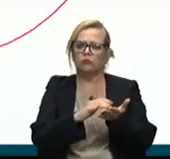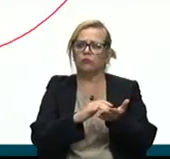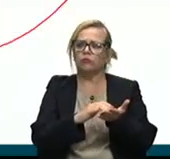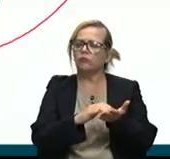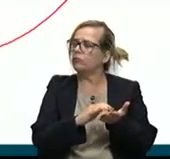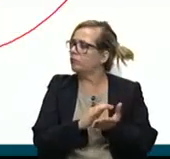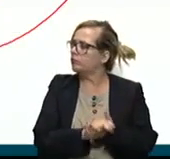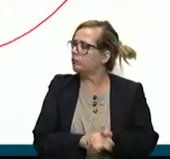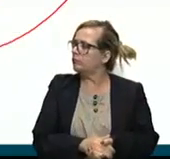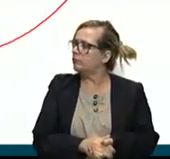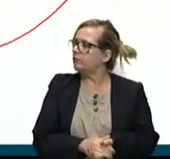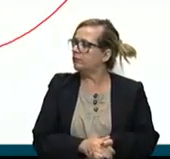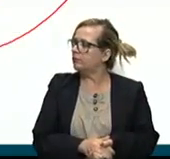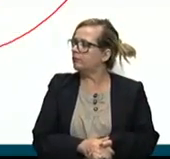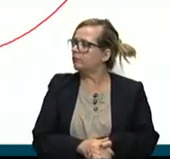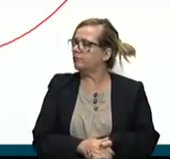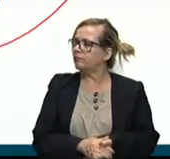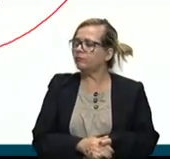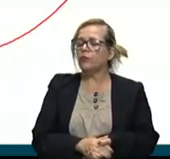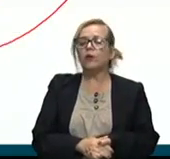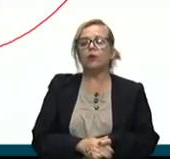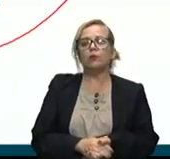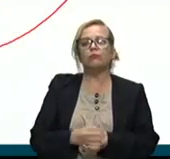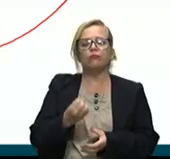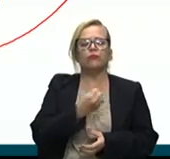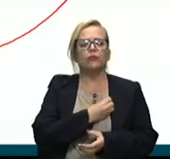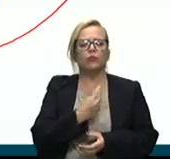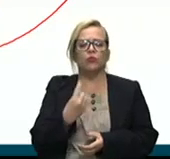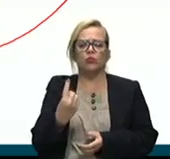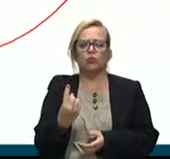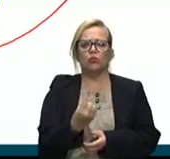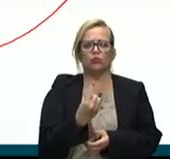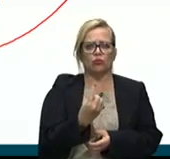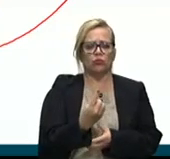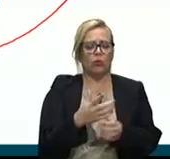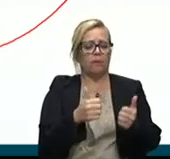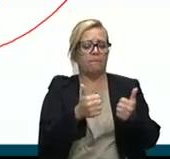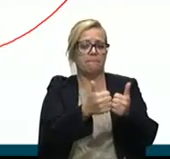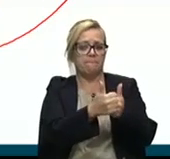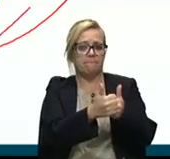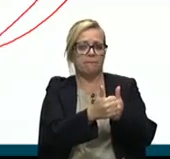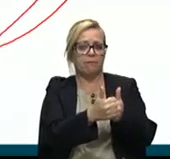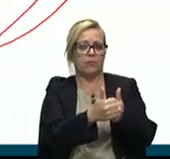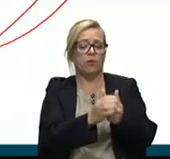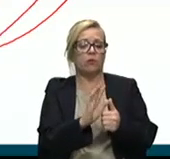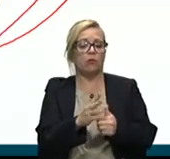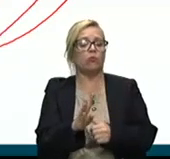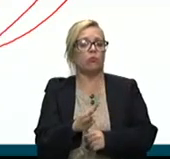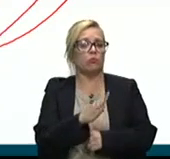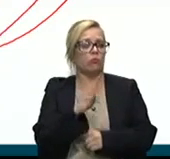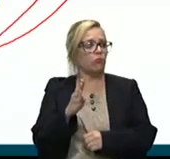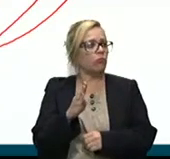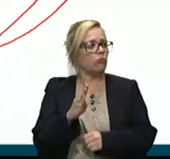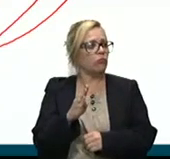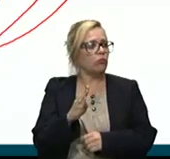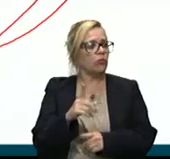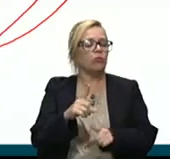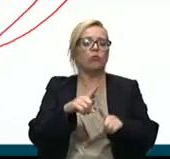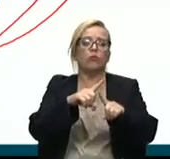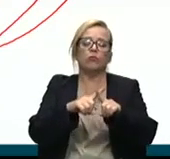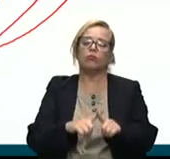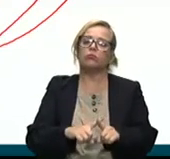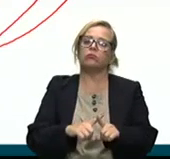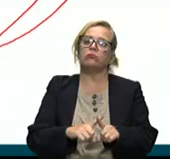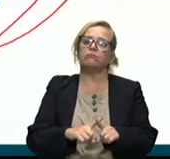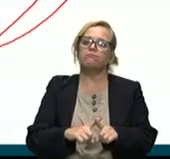é o coeficiente linear, é o número que fica sozinho na expressão algébrica. Enquanto que o B é aquele que multiplica o